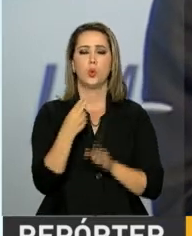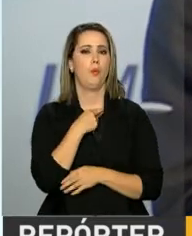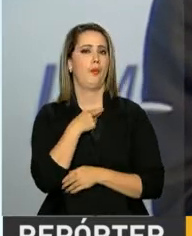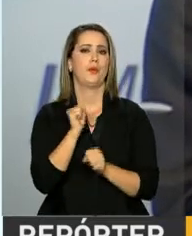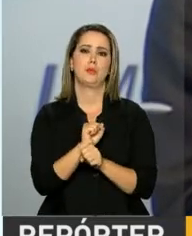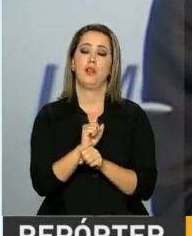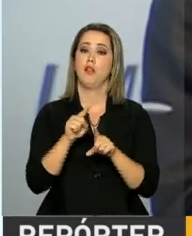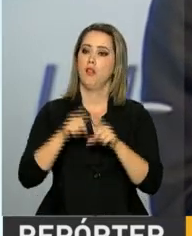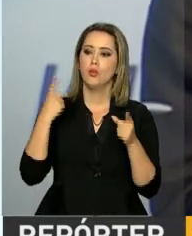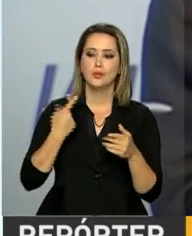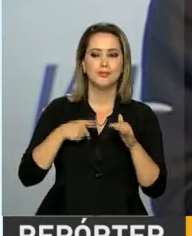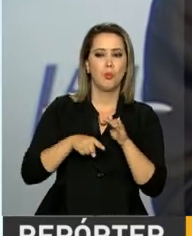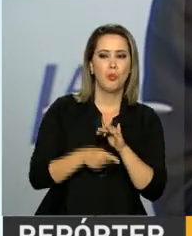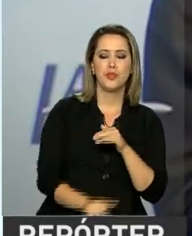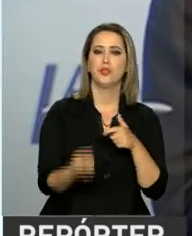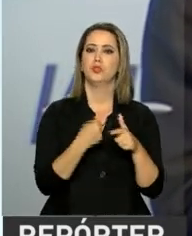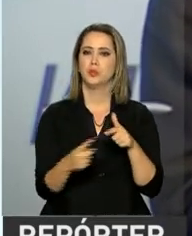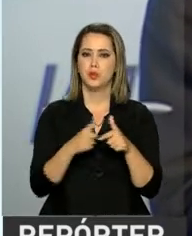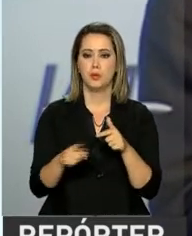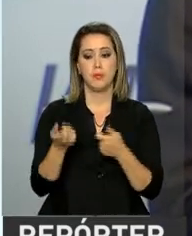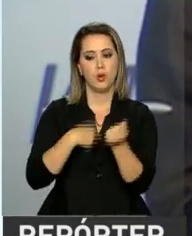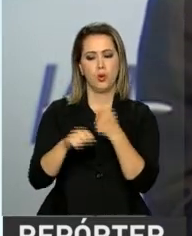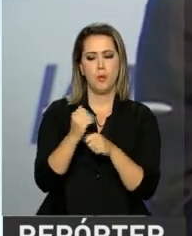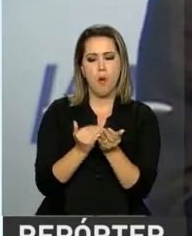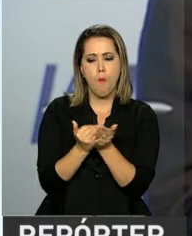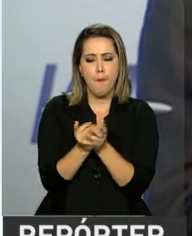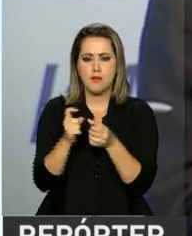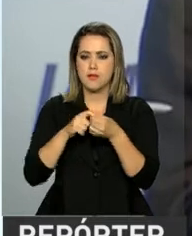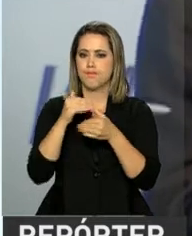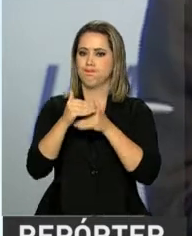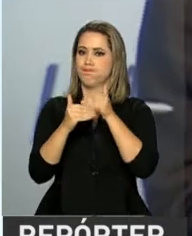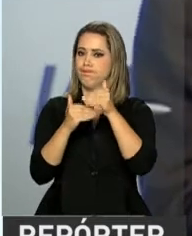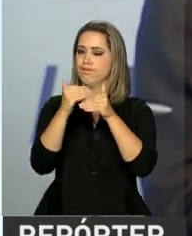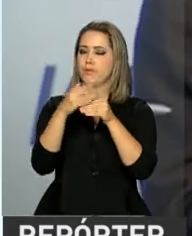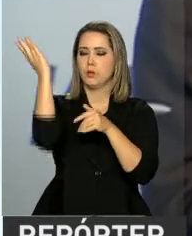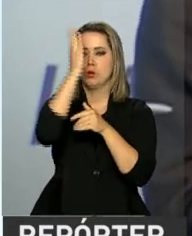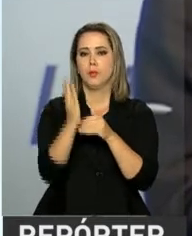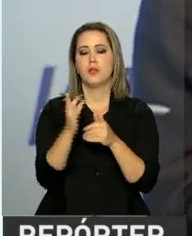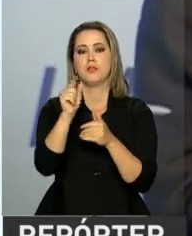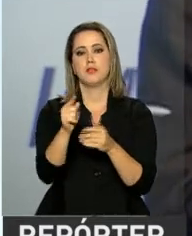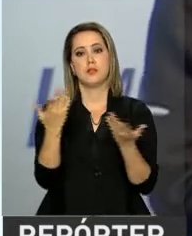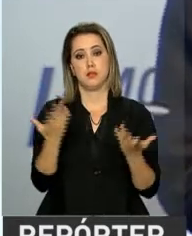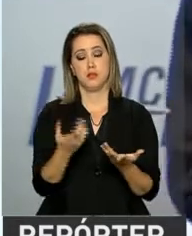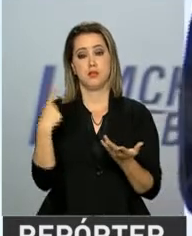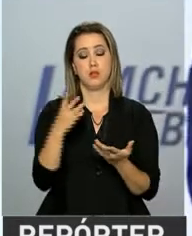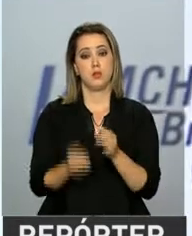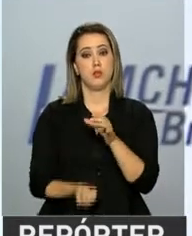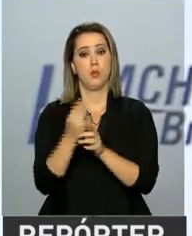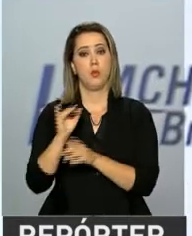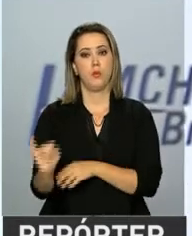profunda recessão de nossa história e a economia começa a dar sinais de recuperação. O Brasil conseguiu criar